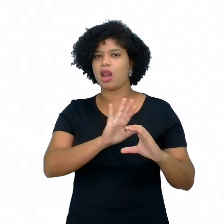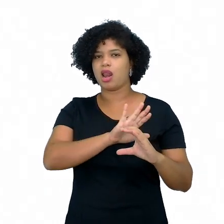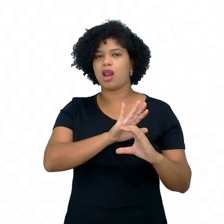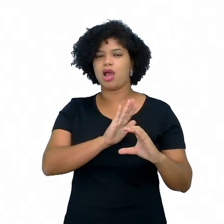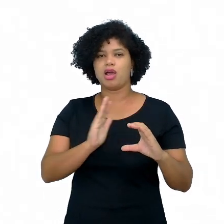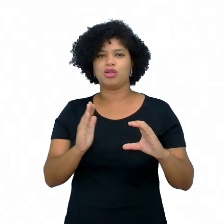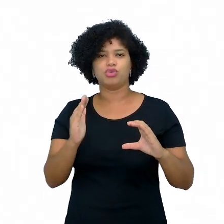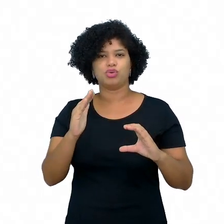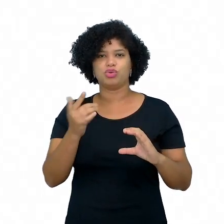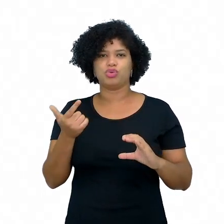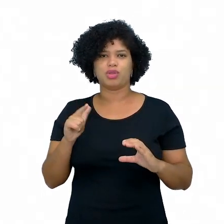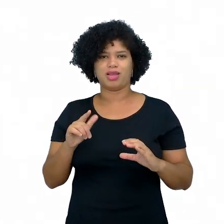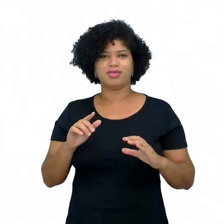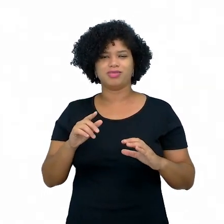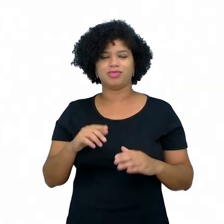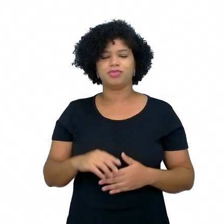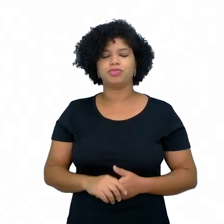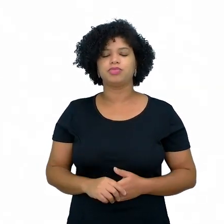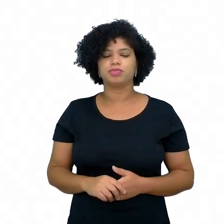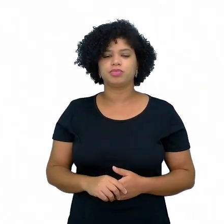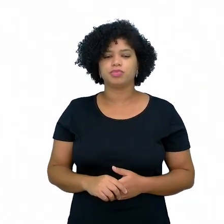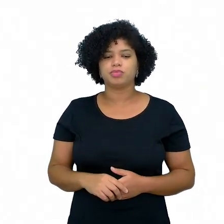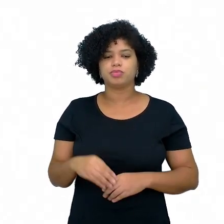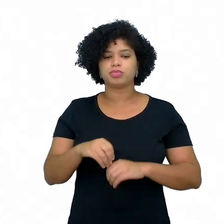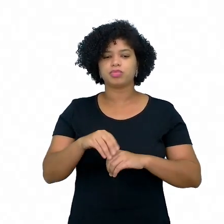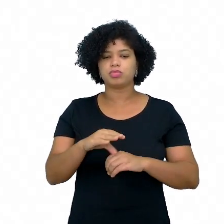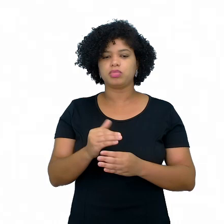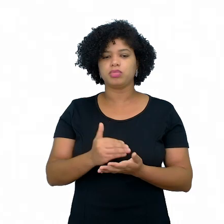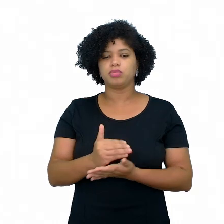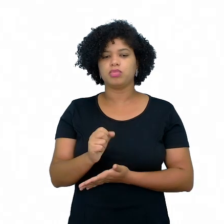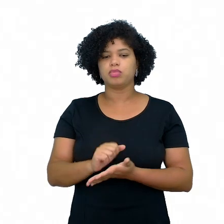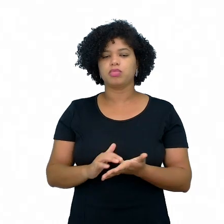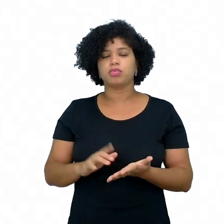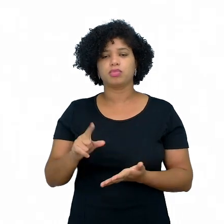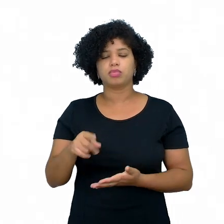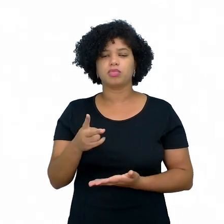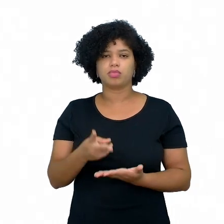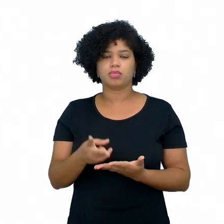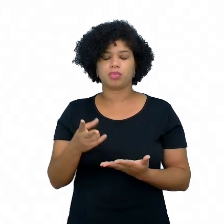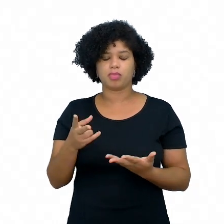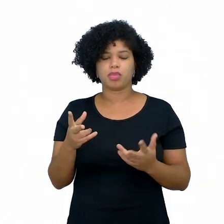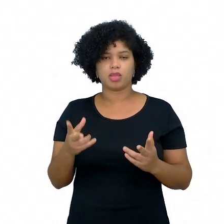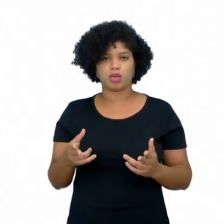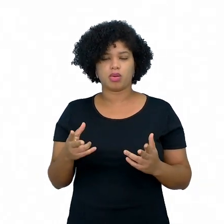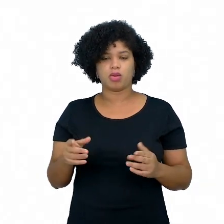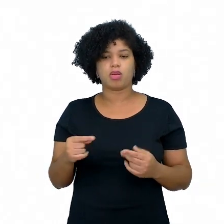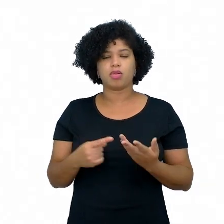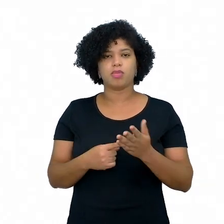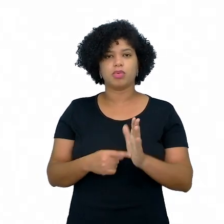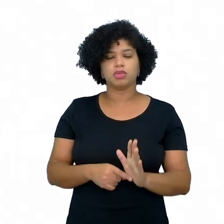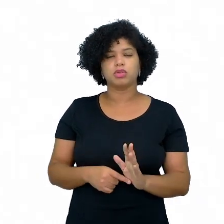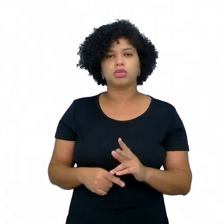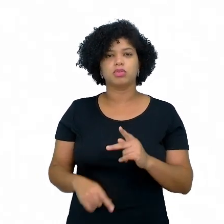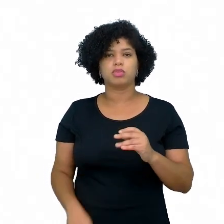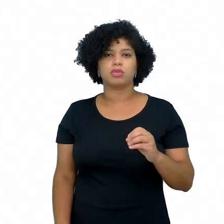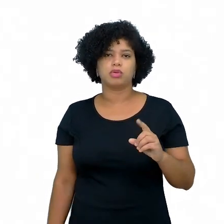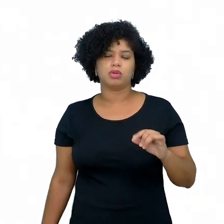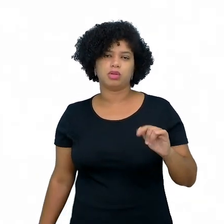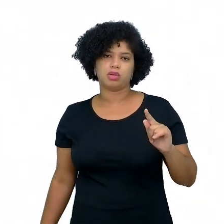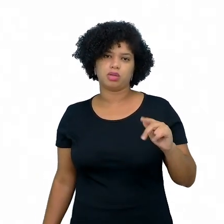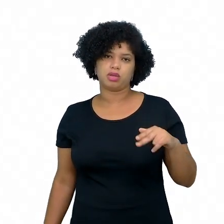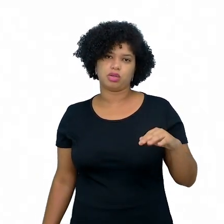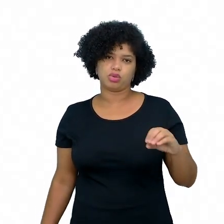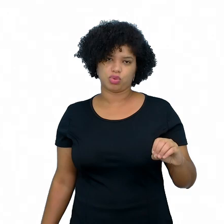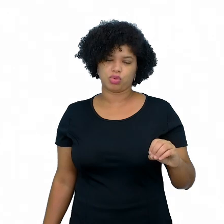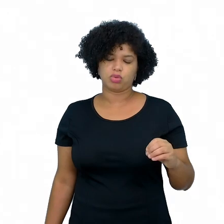A sugestão, né, para se iniciar essa atividade é igual ao anterior mesmo, é apresentar alguns polígonos, né, para os